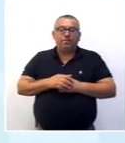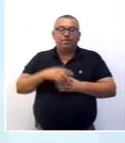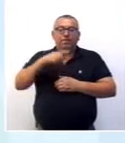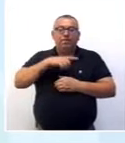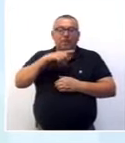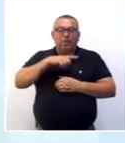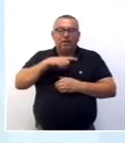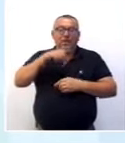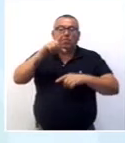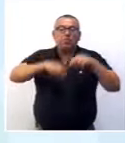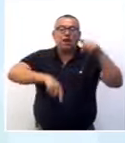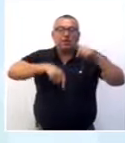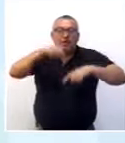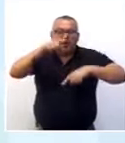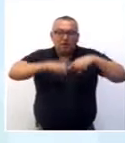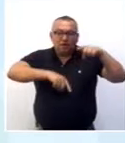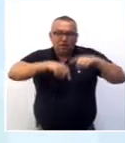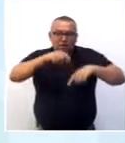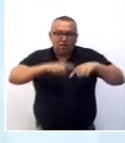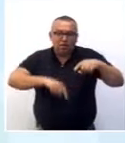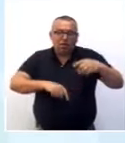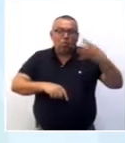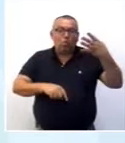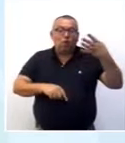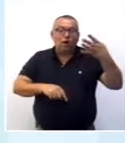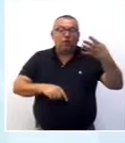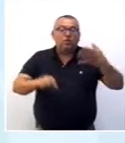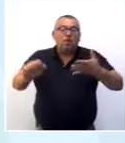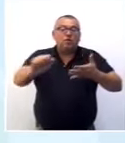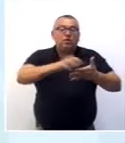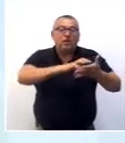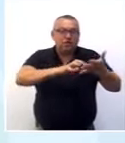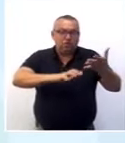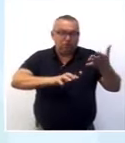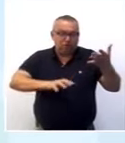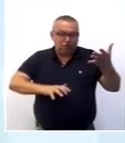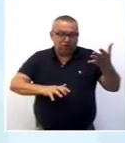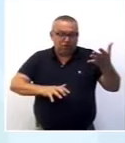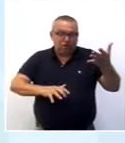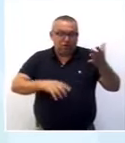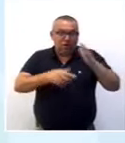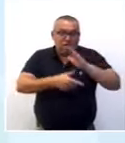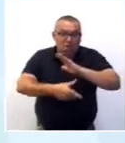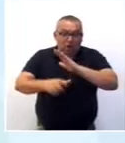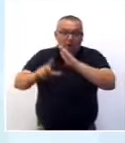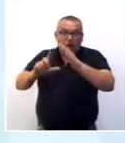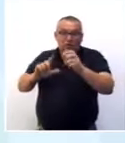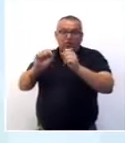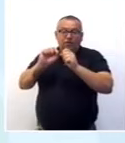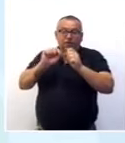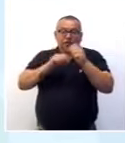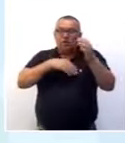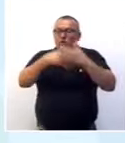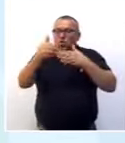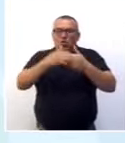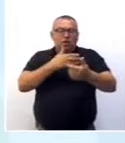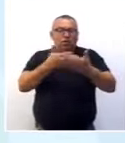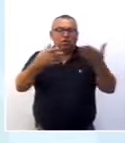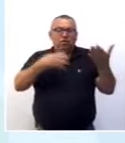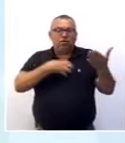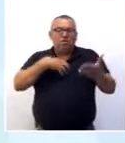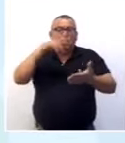no material 4 textos. Esses 4 textos, antes de fazermos qualquer tipo de